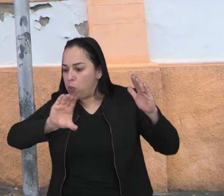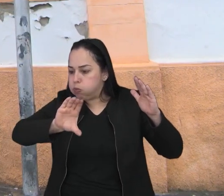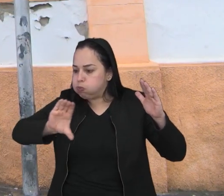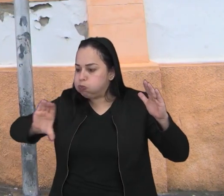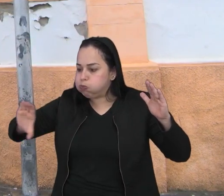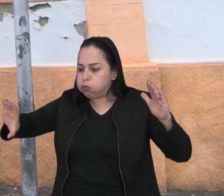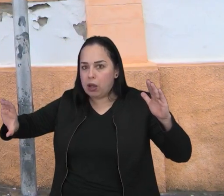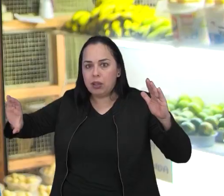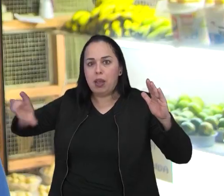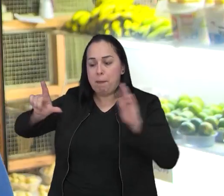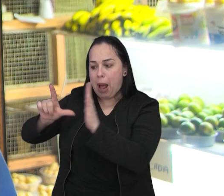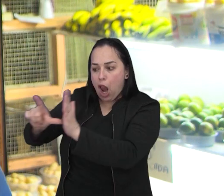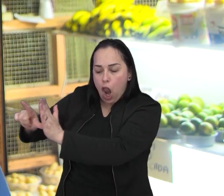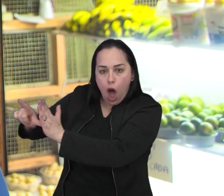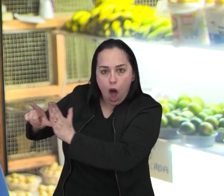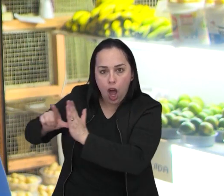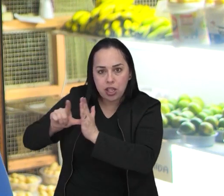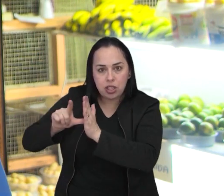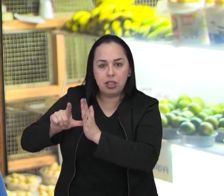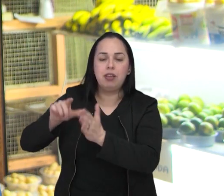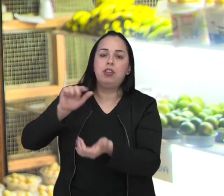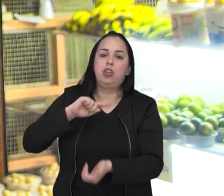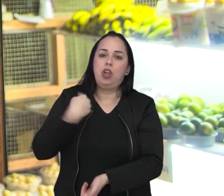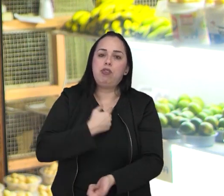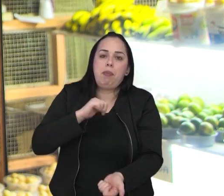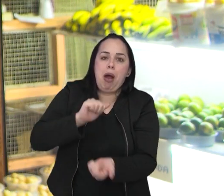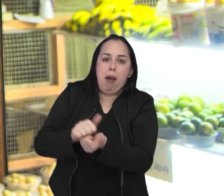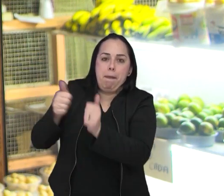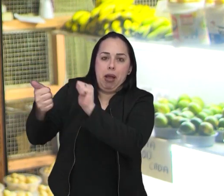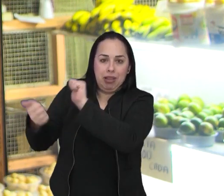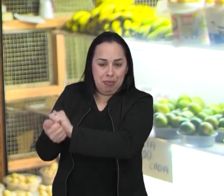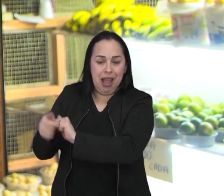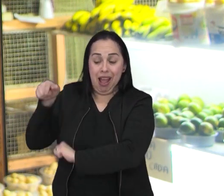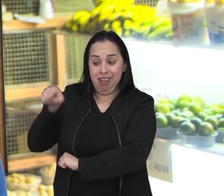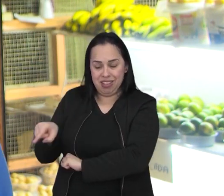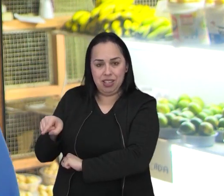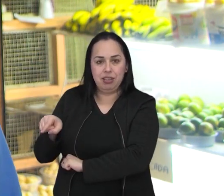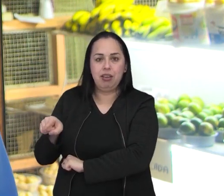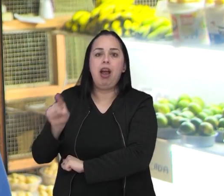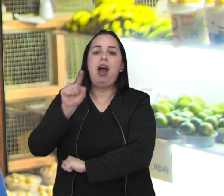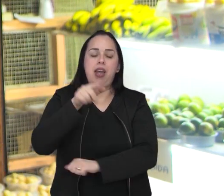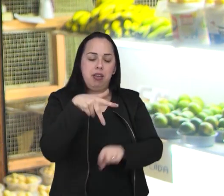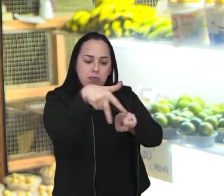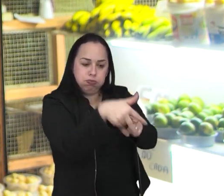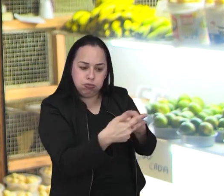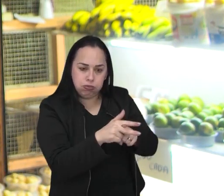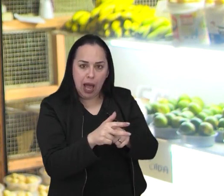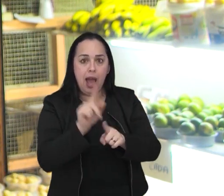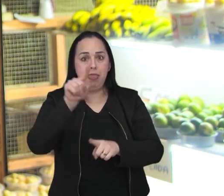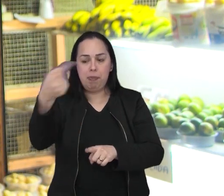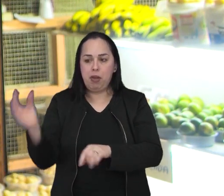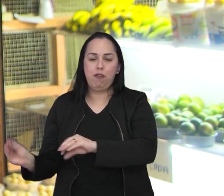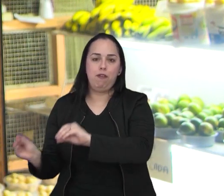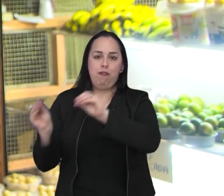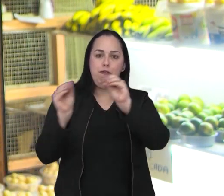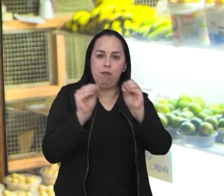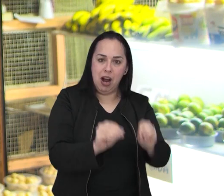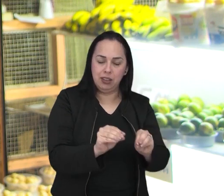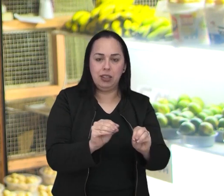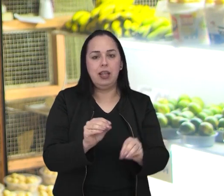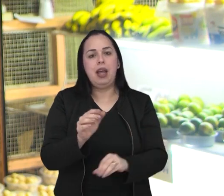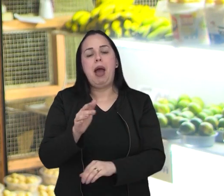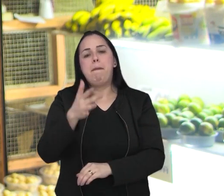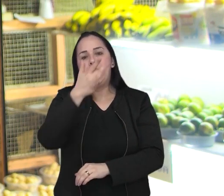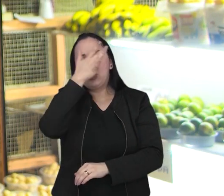as atividades. Serão montados containers adaptados para a necessidade de cada um dos comerciantes. Então, quem tem câmara fria, quem